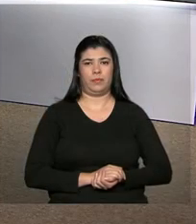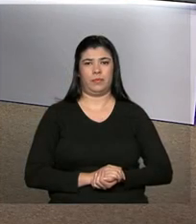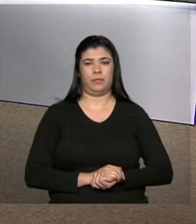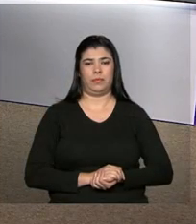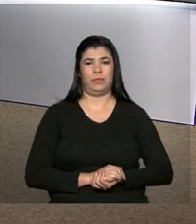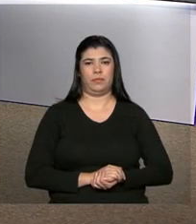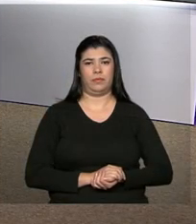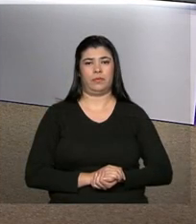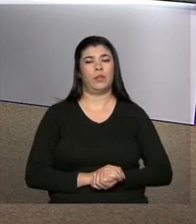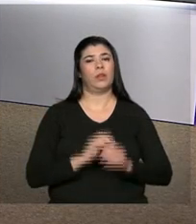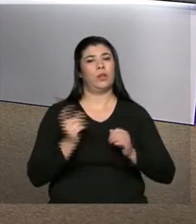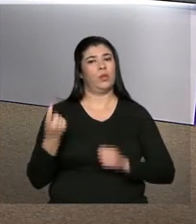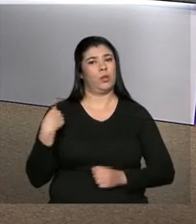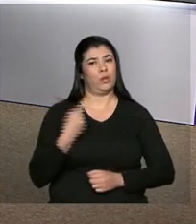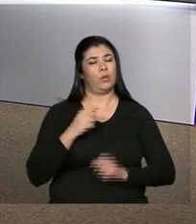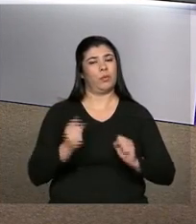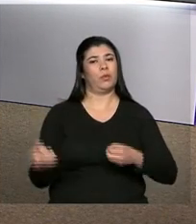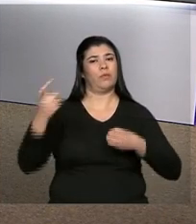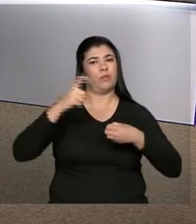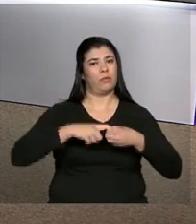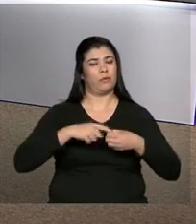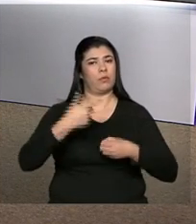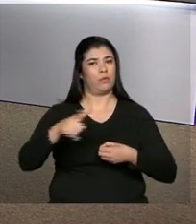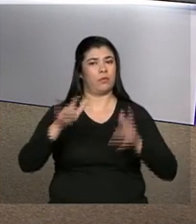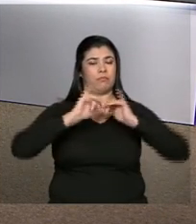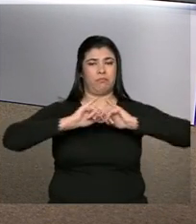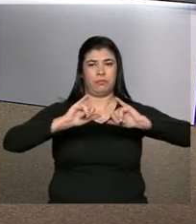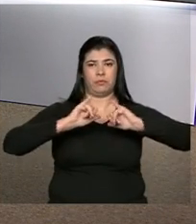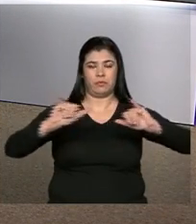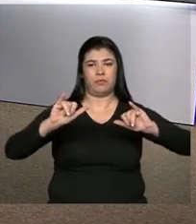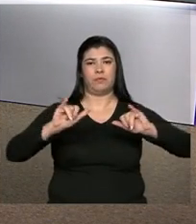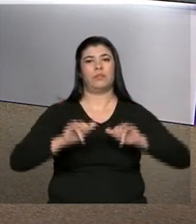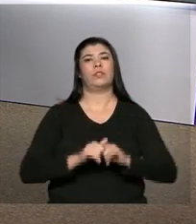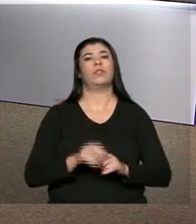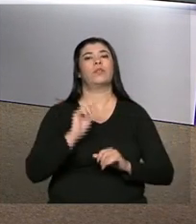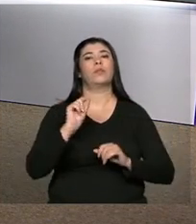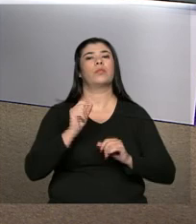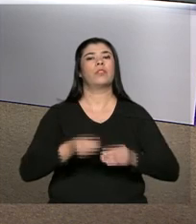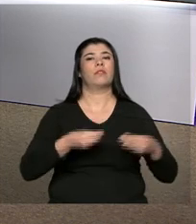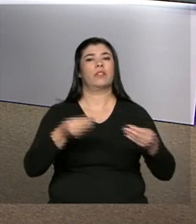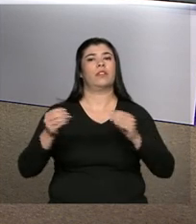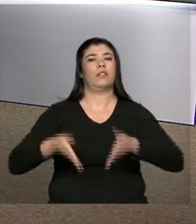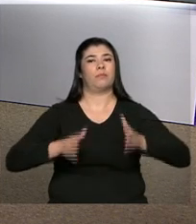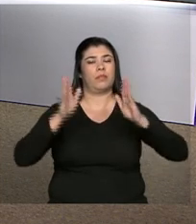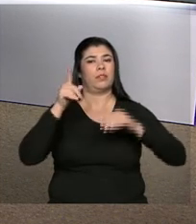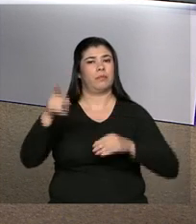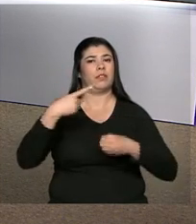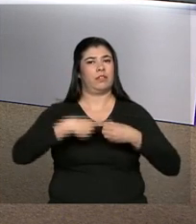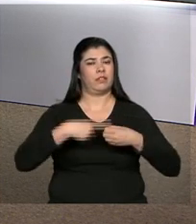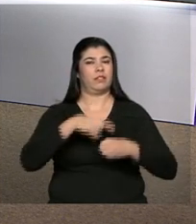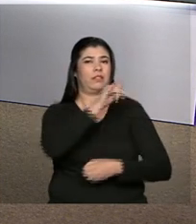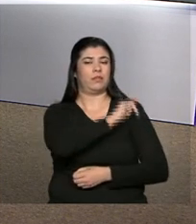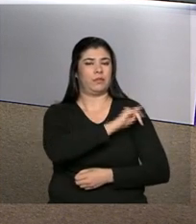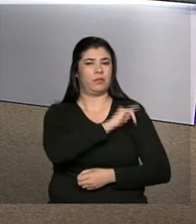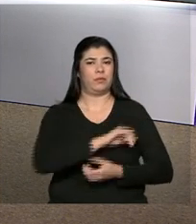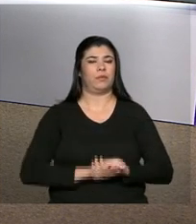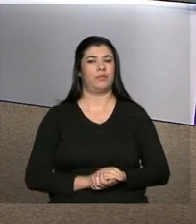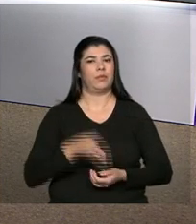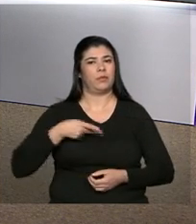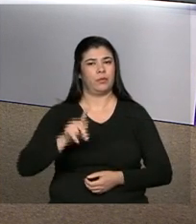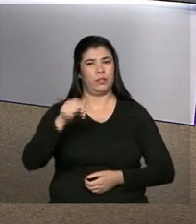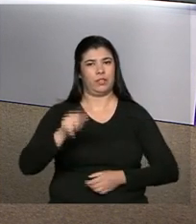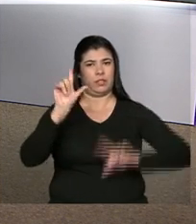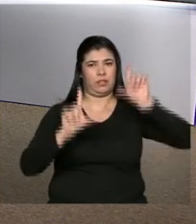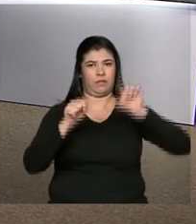e nós podemos voltar a qualquer momento com outras informações sobre a entrega dos apartamentos em maricá no rio de janeiro